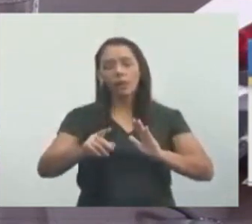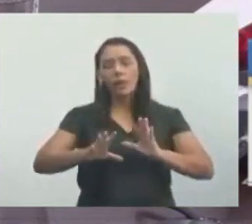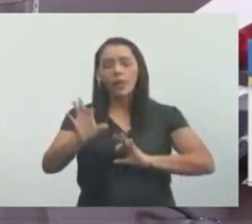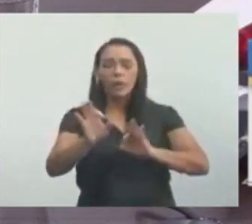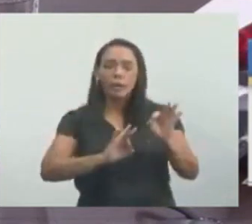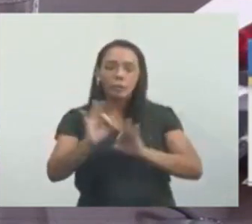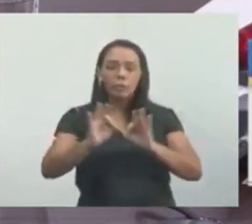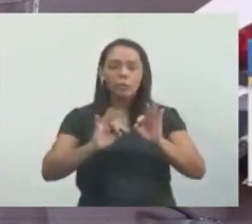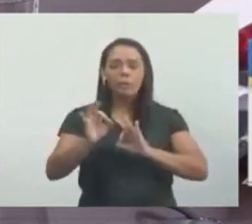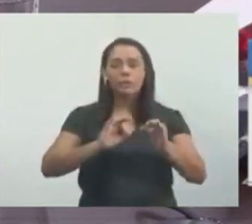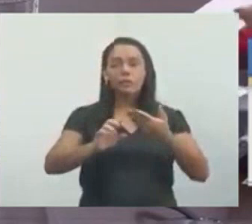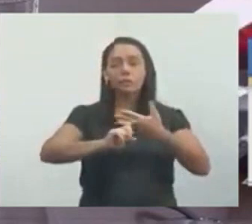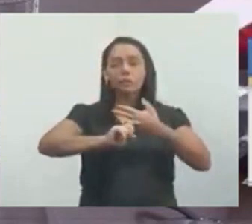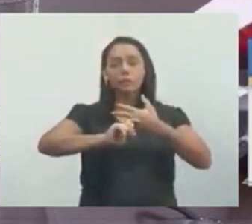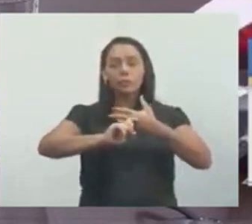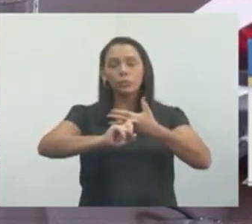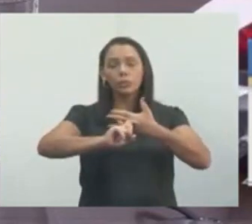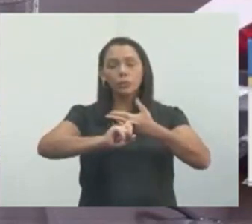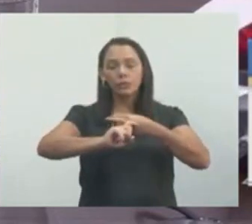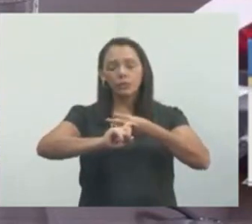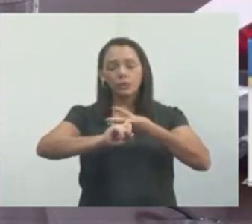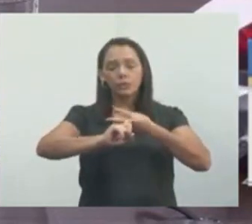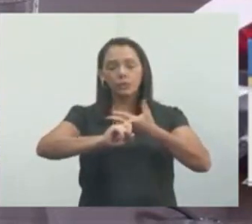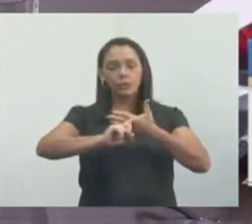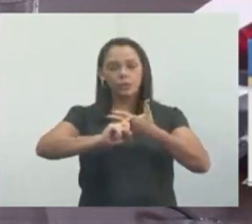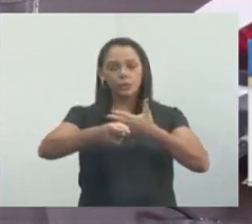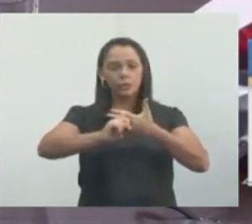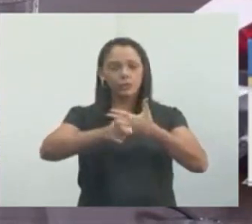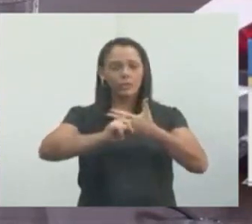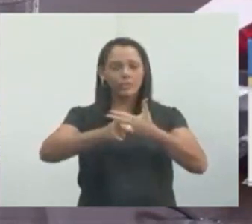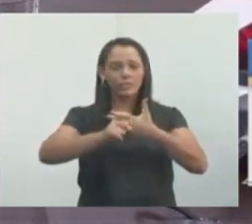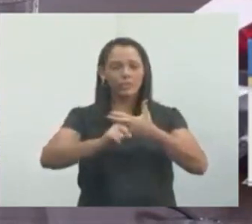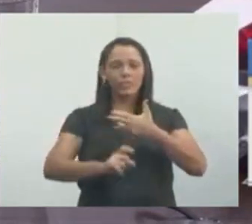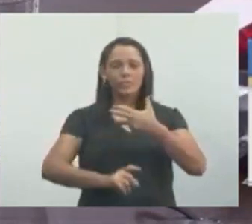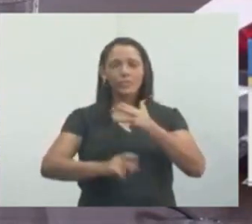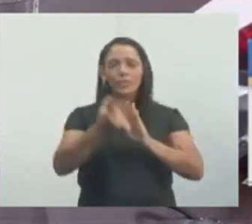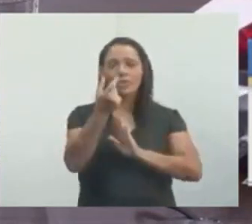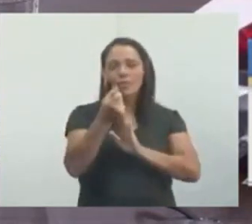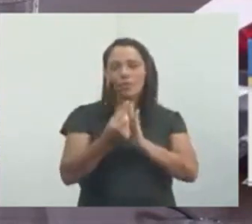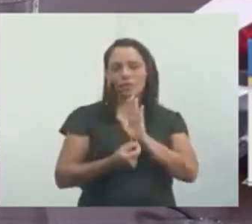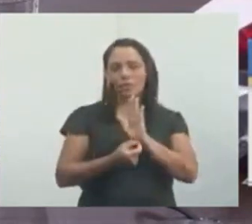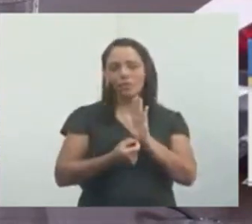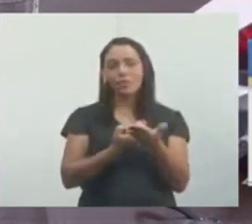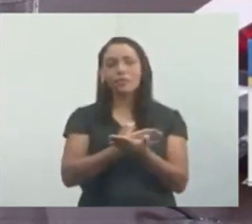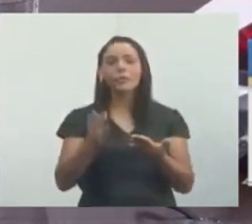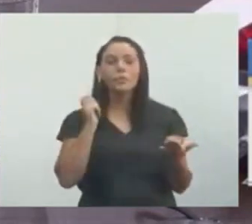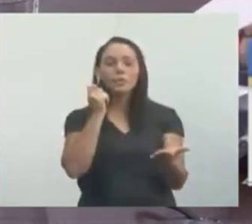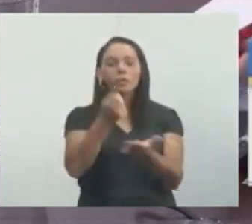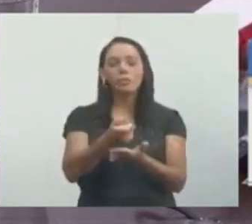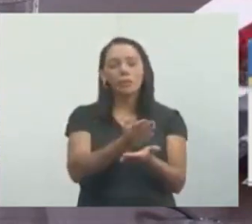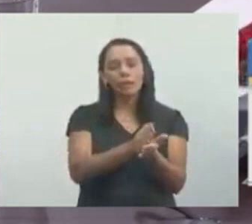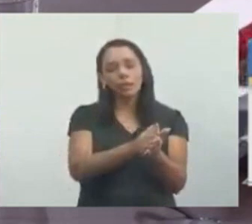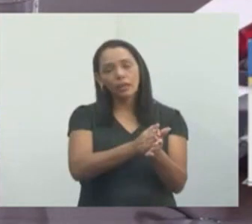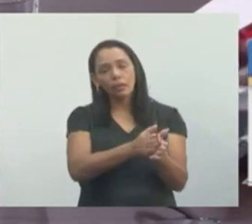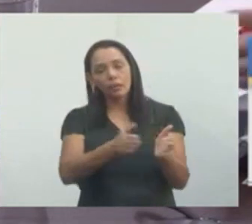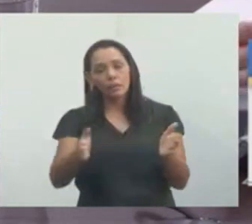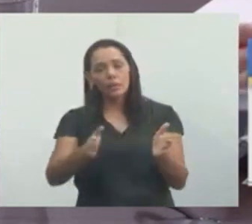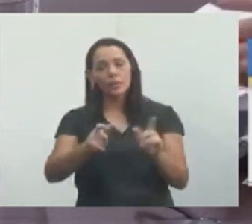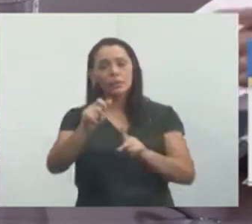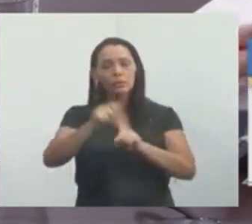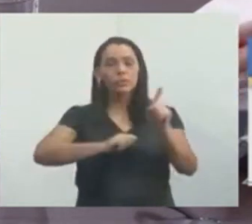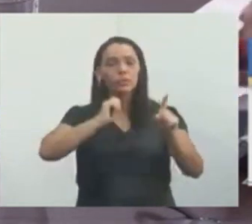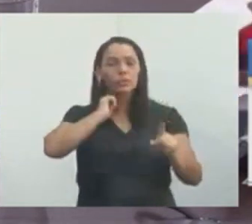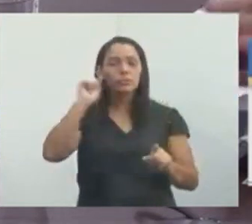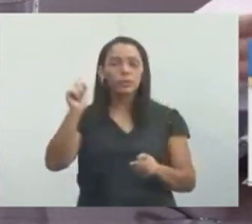executivo, orçamentária, que vai começar a pagar todos agora a partir de maio. E em relação à sua proposta,